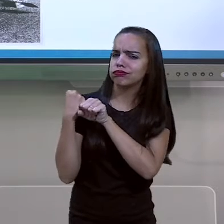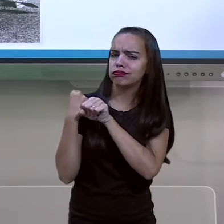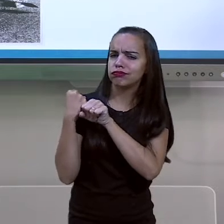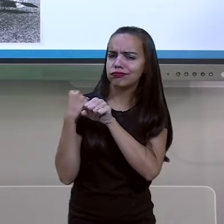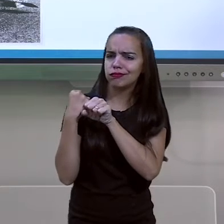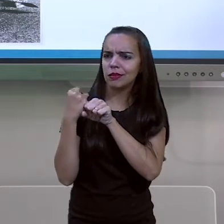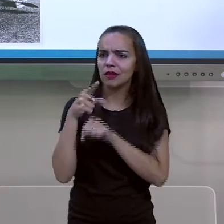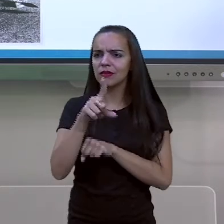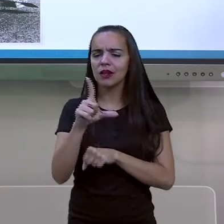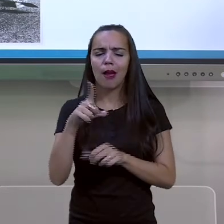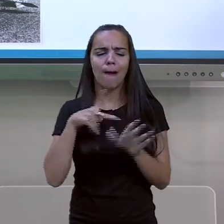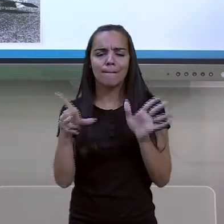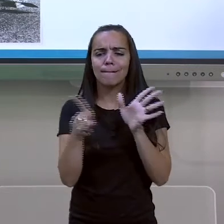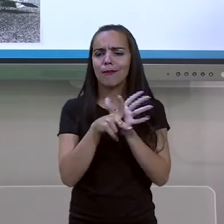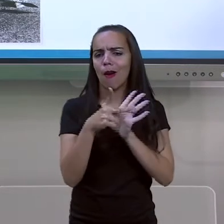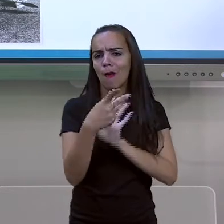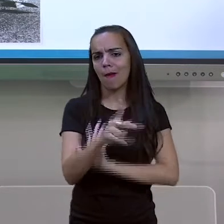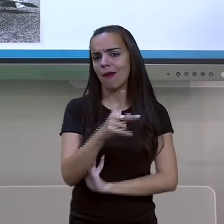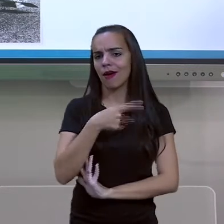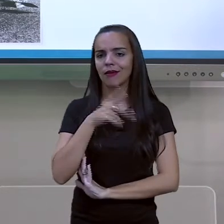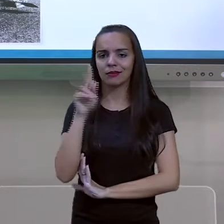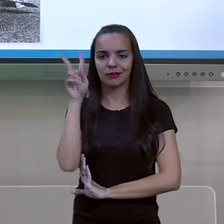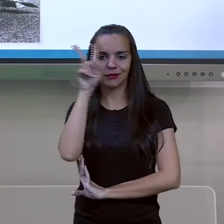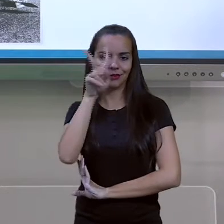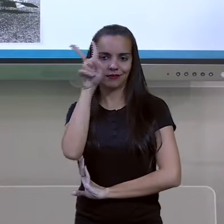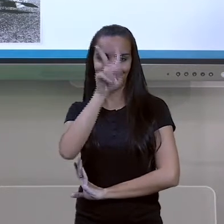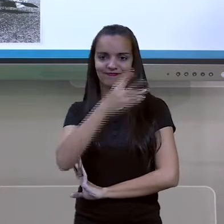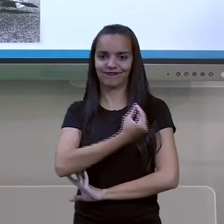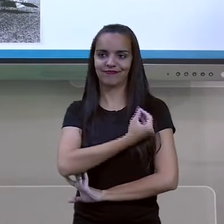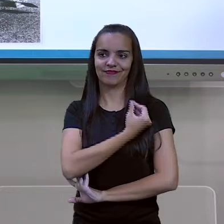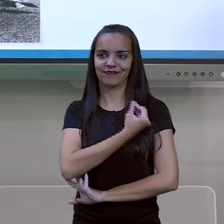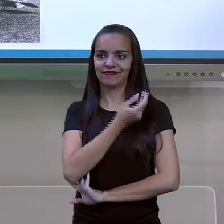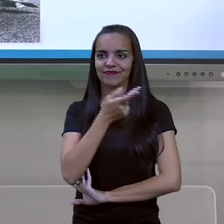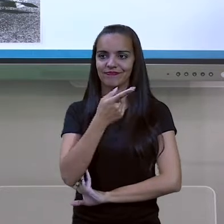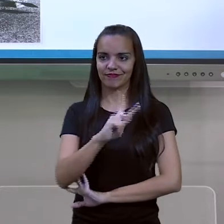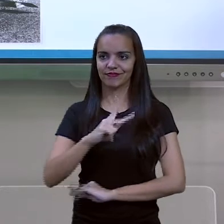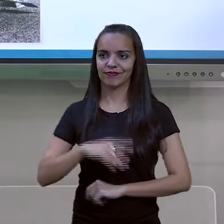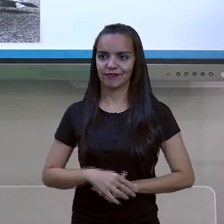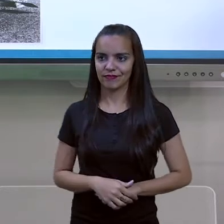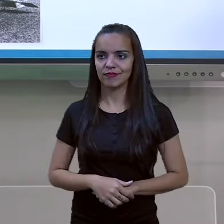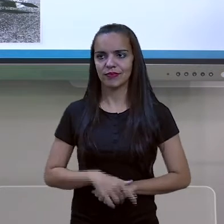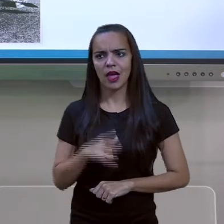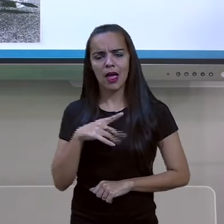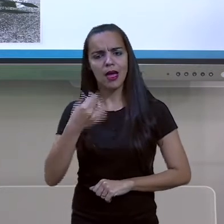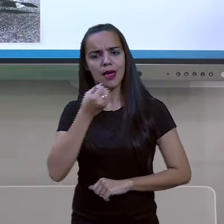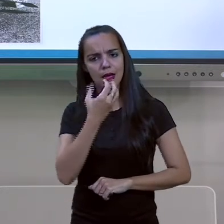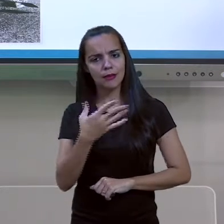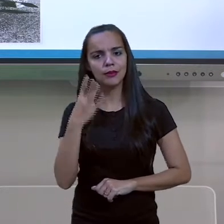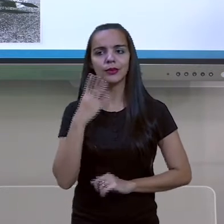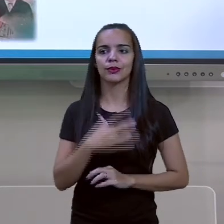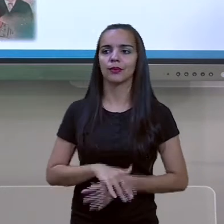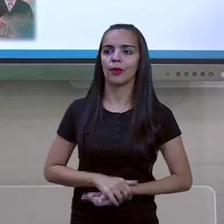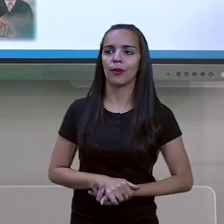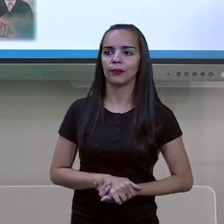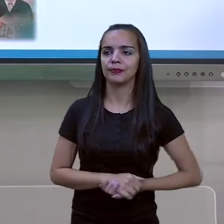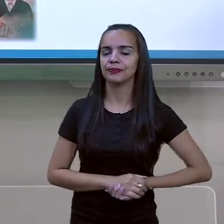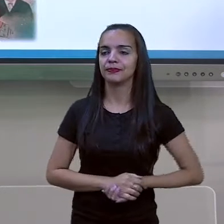história. E uma coisa que foi uma melhoria, Uma árvore é sempre muito bom, plantar uma